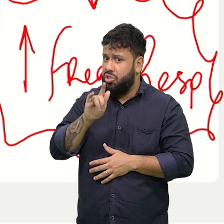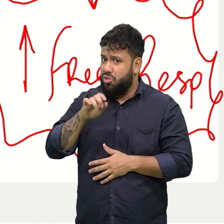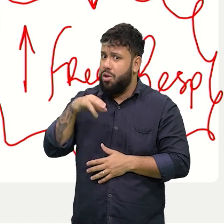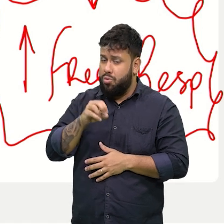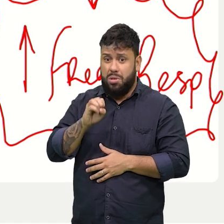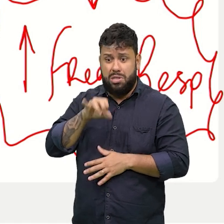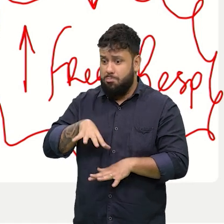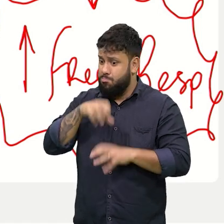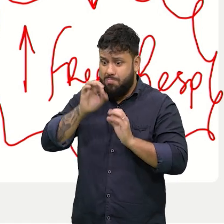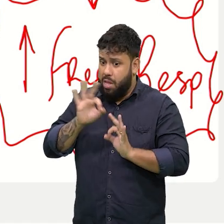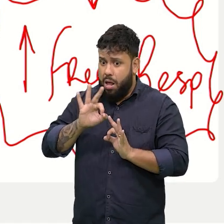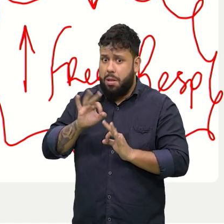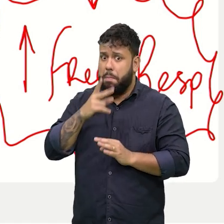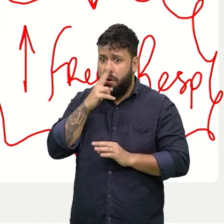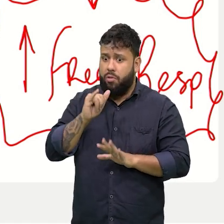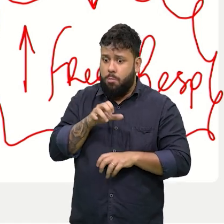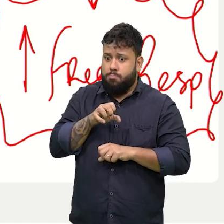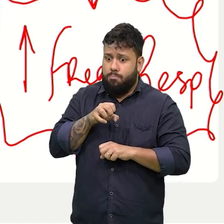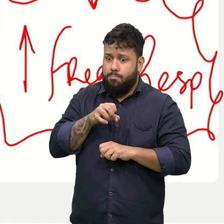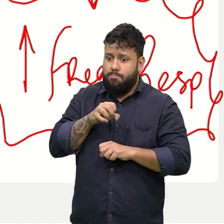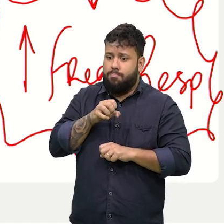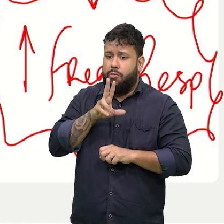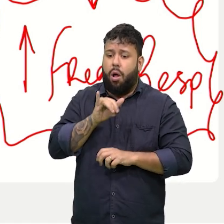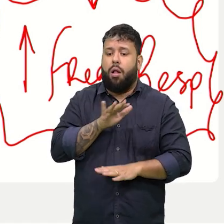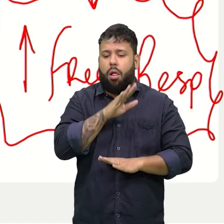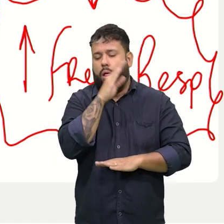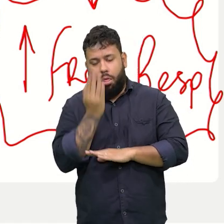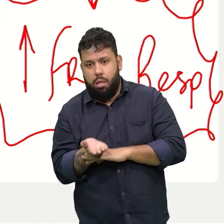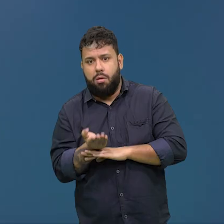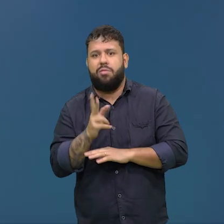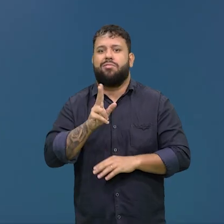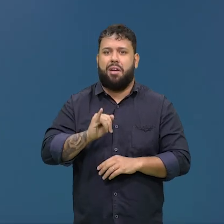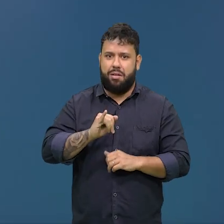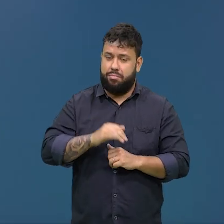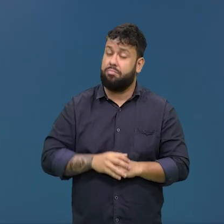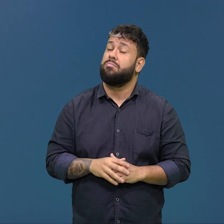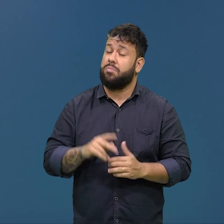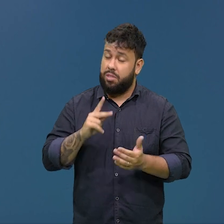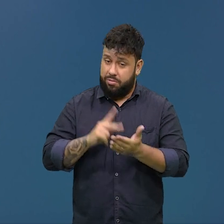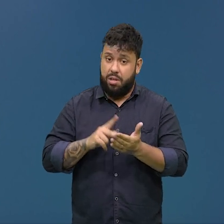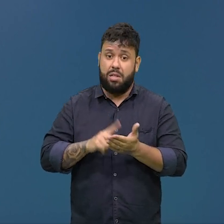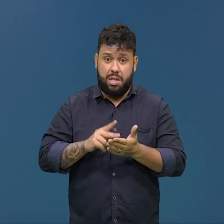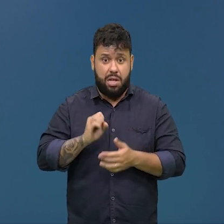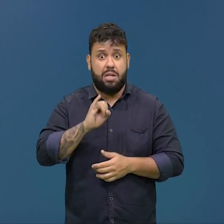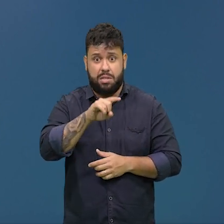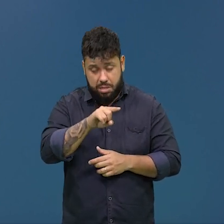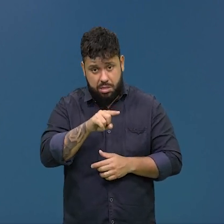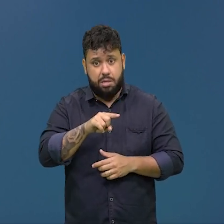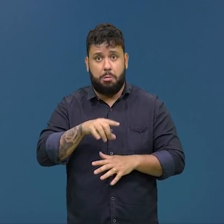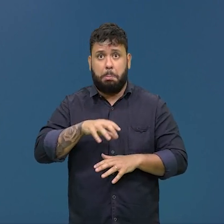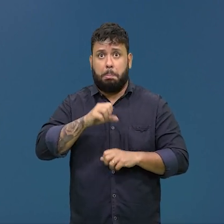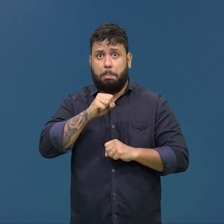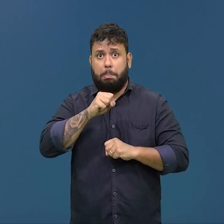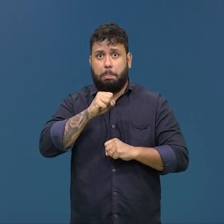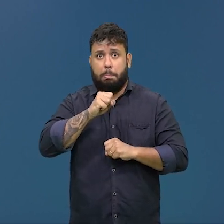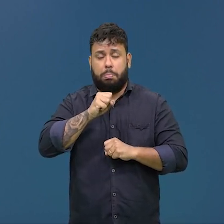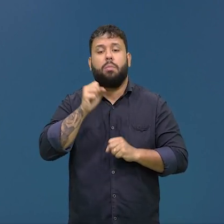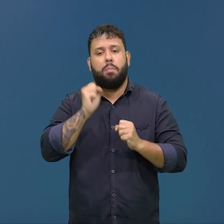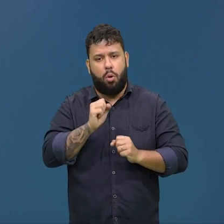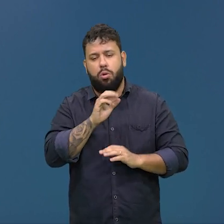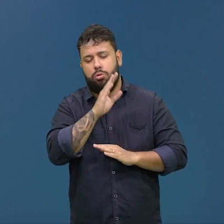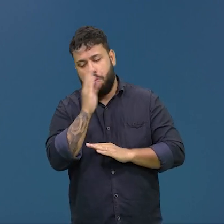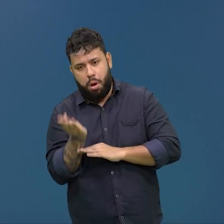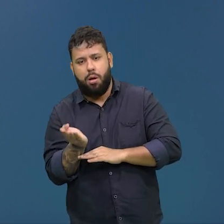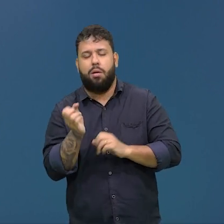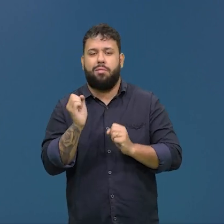a impressão que dá é que você vai desmaiar. E, gente, realmente, se você ultrapassar esse ponto, você realmente desmaia. Então,